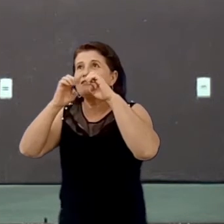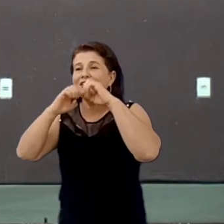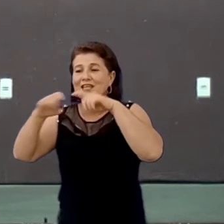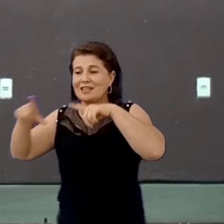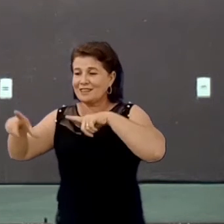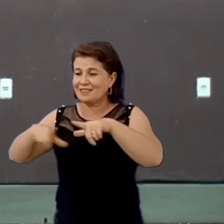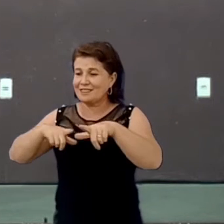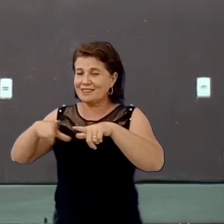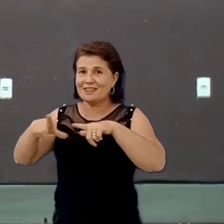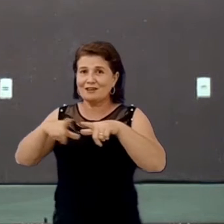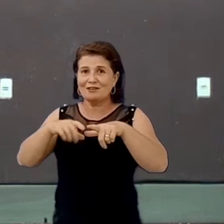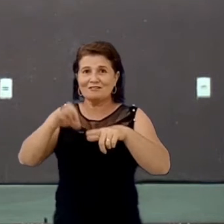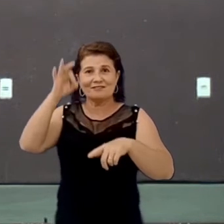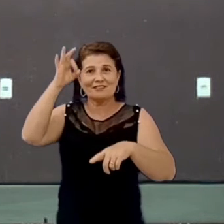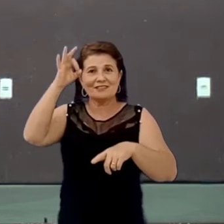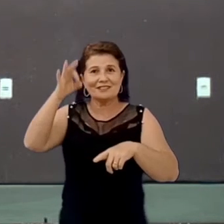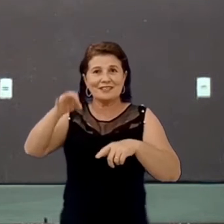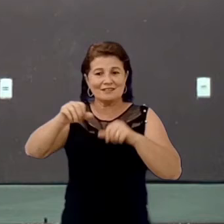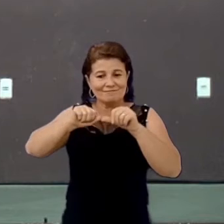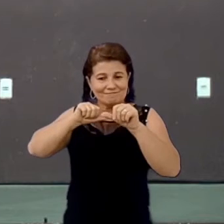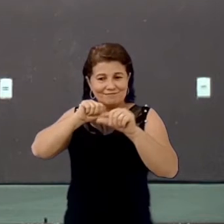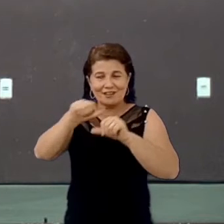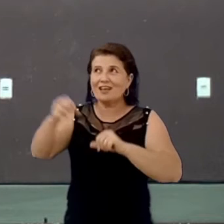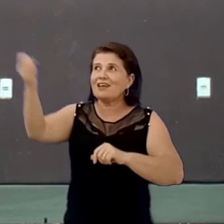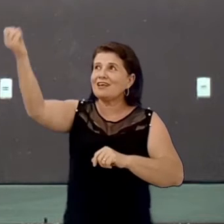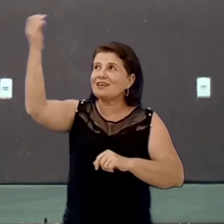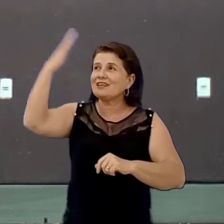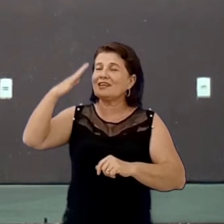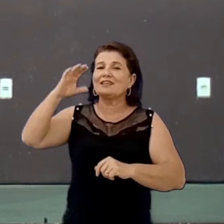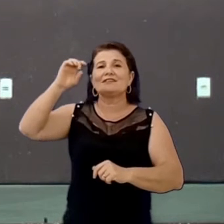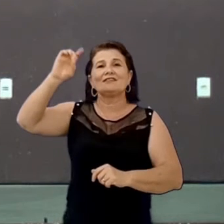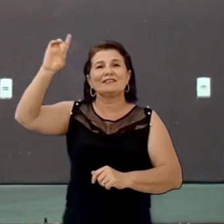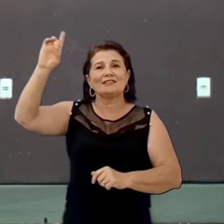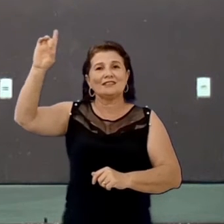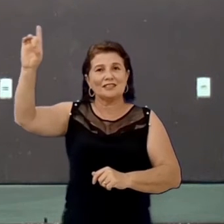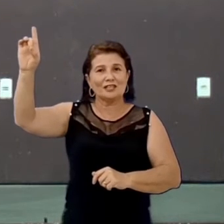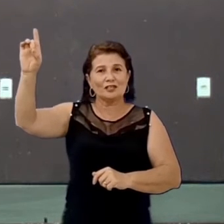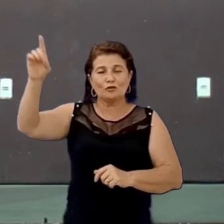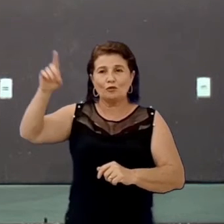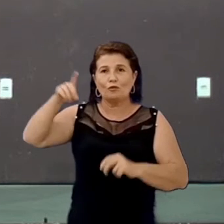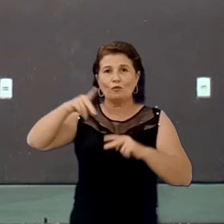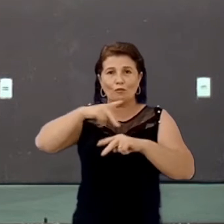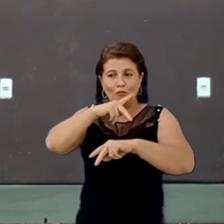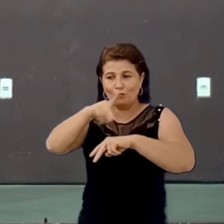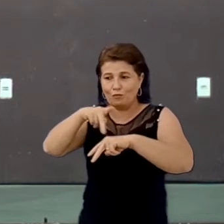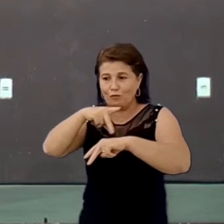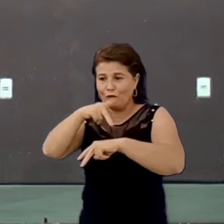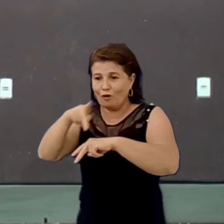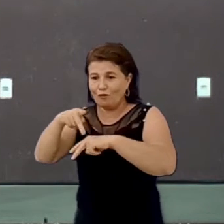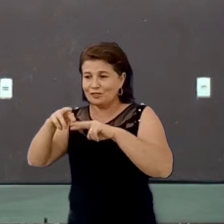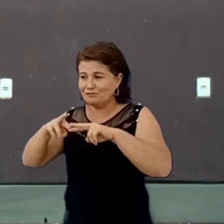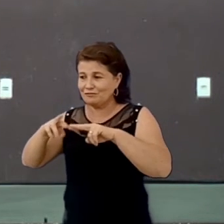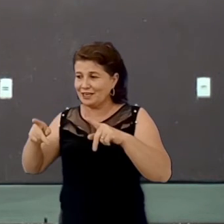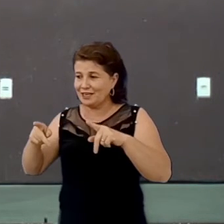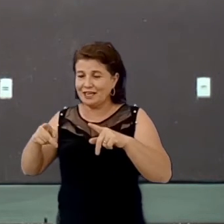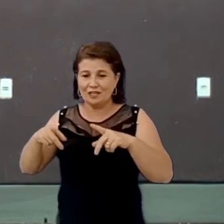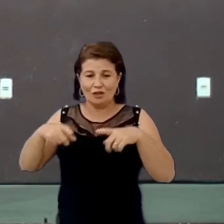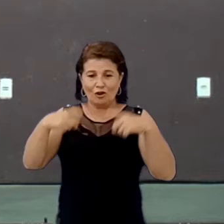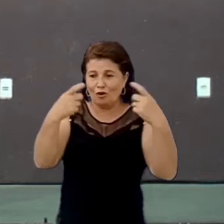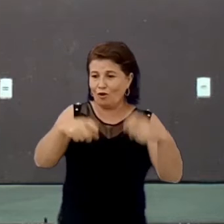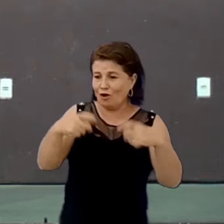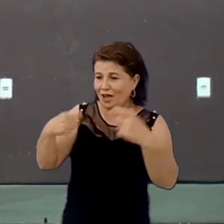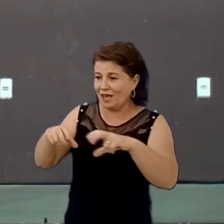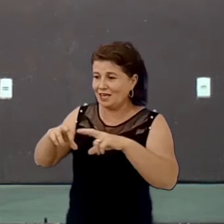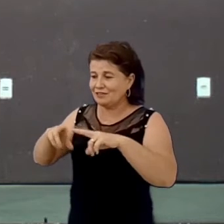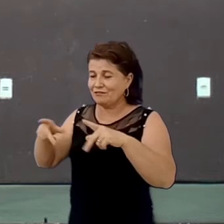trabalha, com certeza, na multiforme graça de Deus. Povos diferentes, de formas diferentes, locais